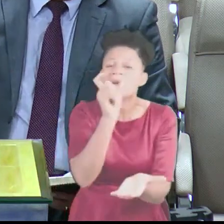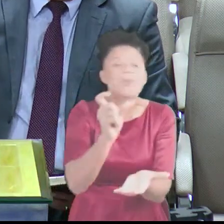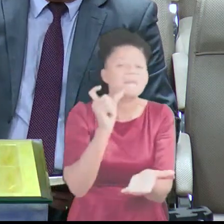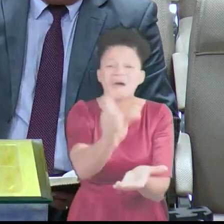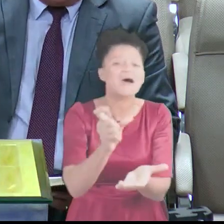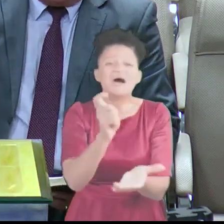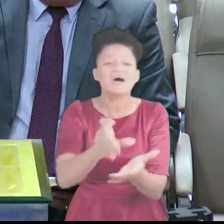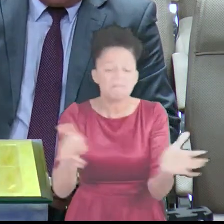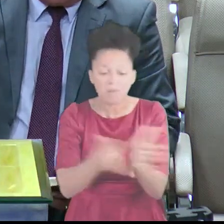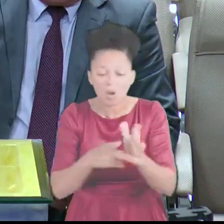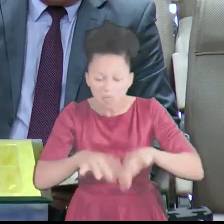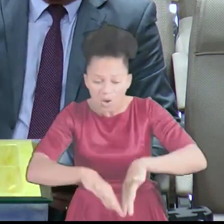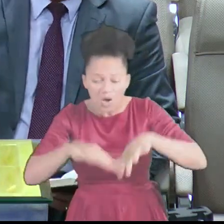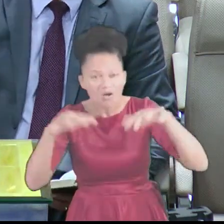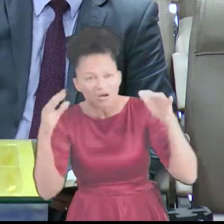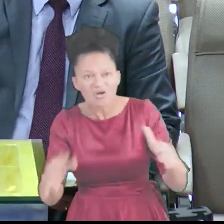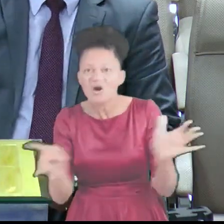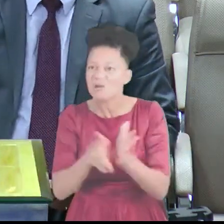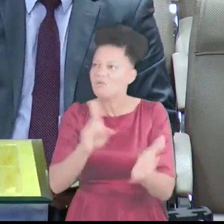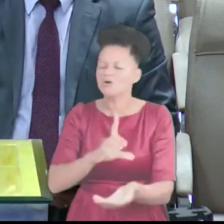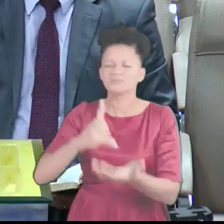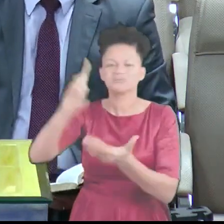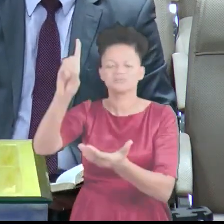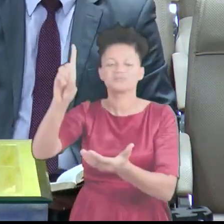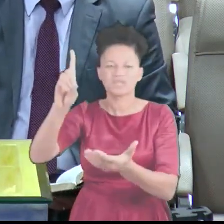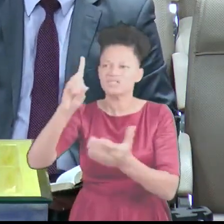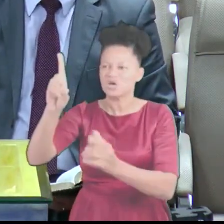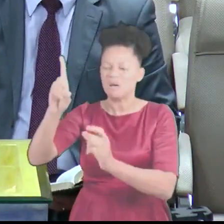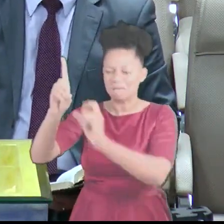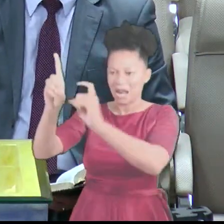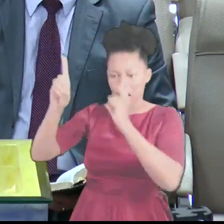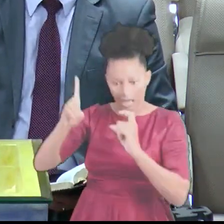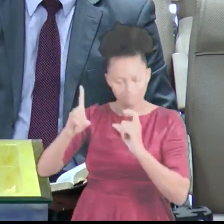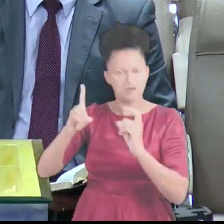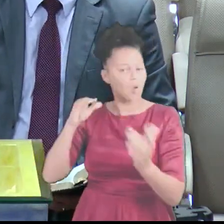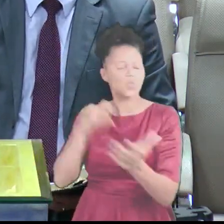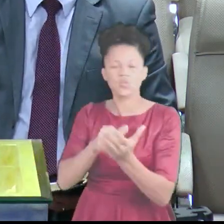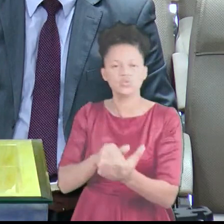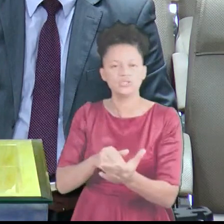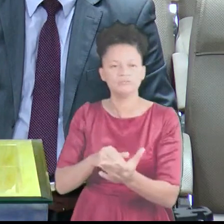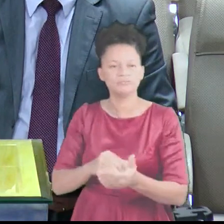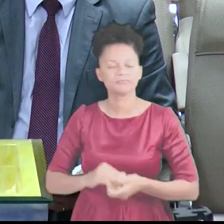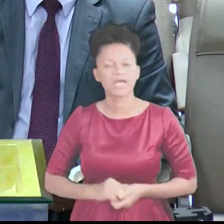última palavra deste vale é Deus, que tem a última palavra.